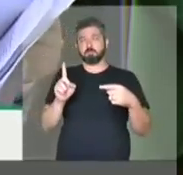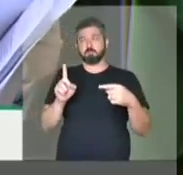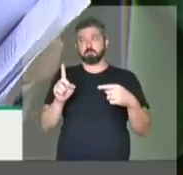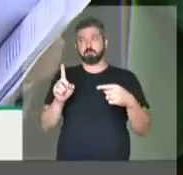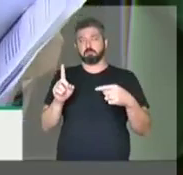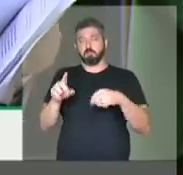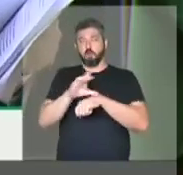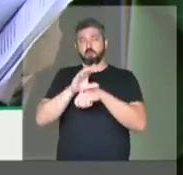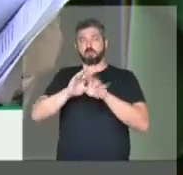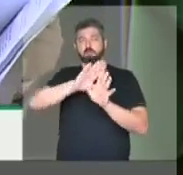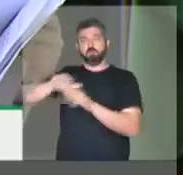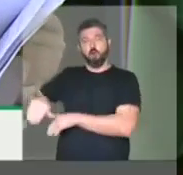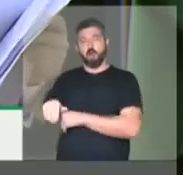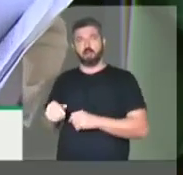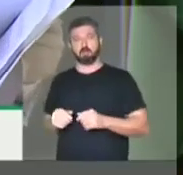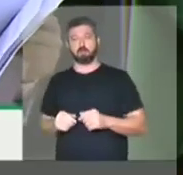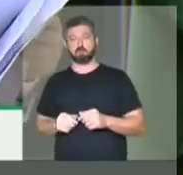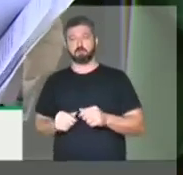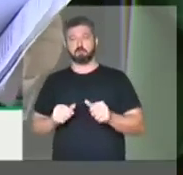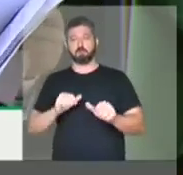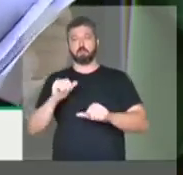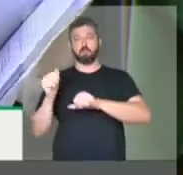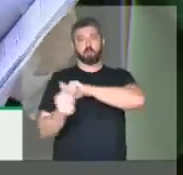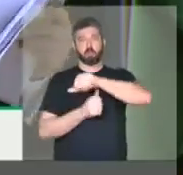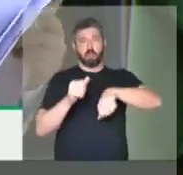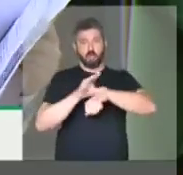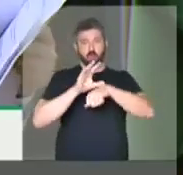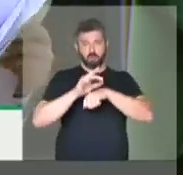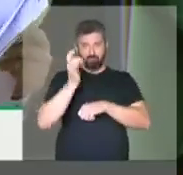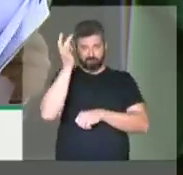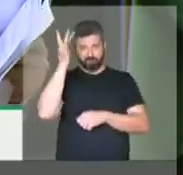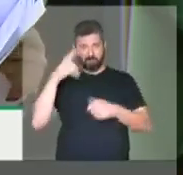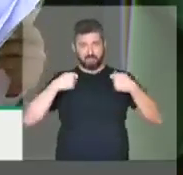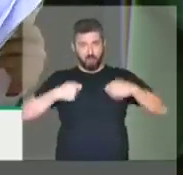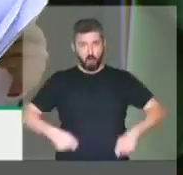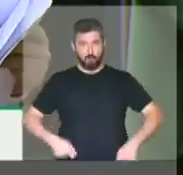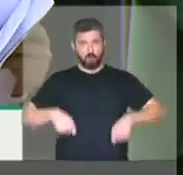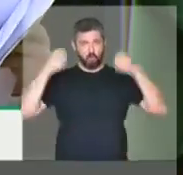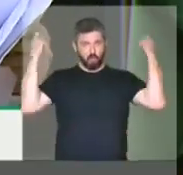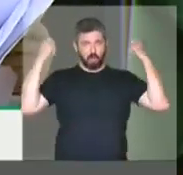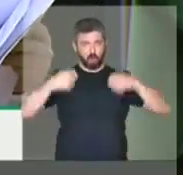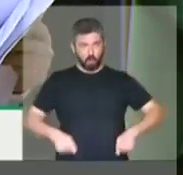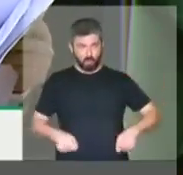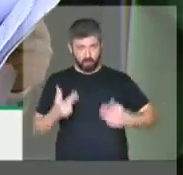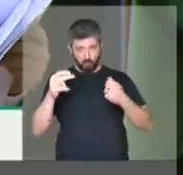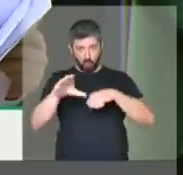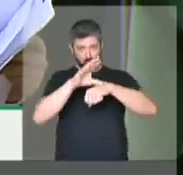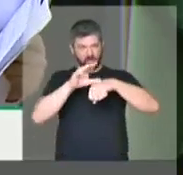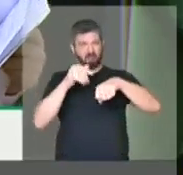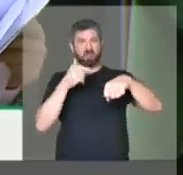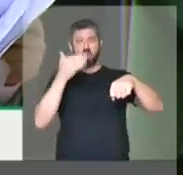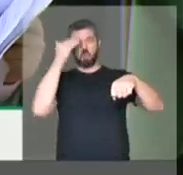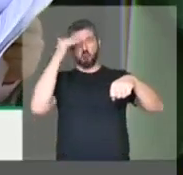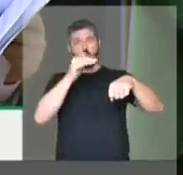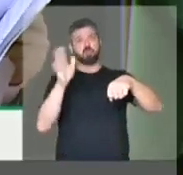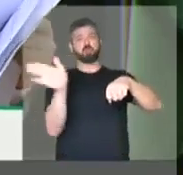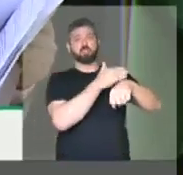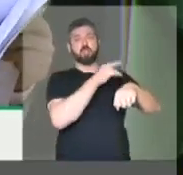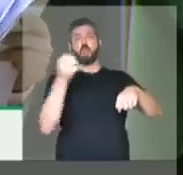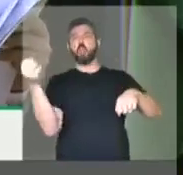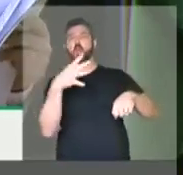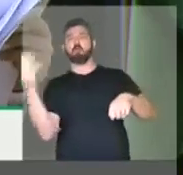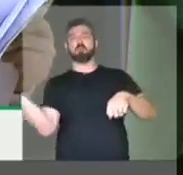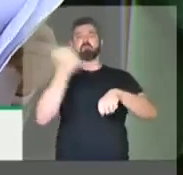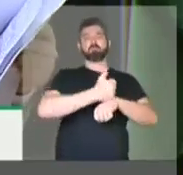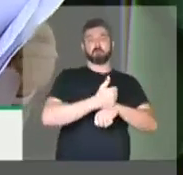da Constituição, como se trocar de carta magna fosse igual trocar de roupa. Em uma perspectiva histórica,